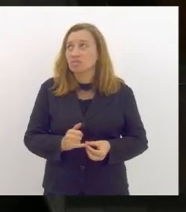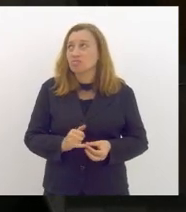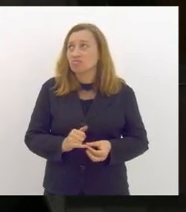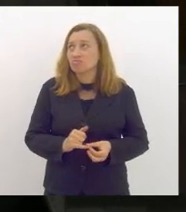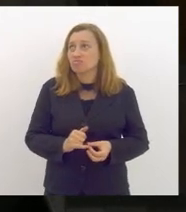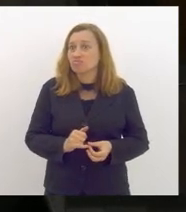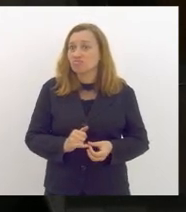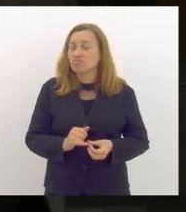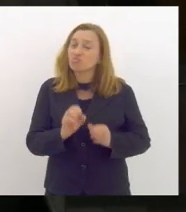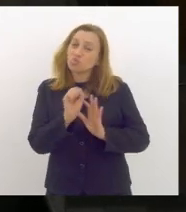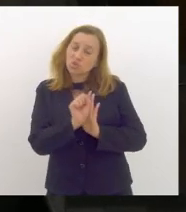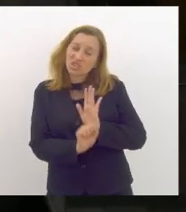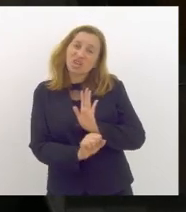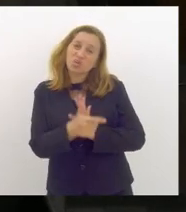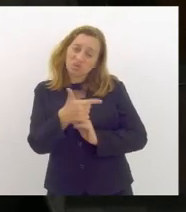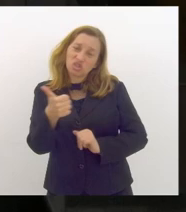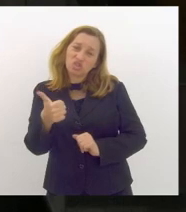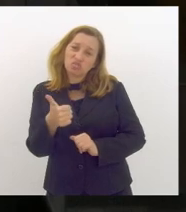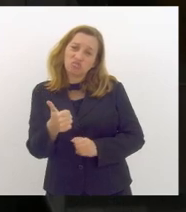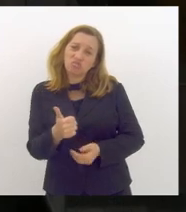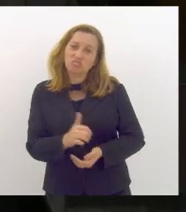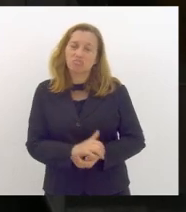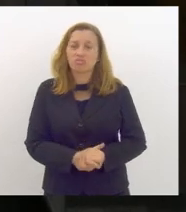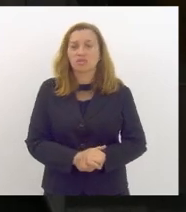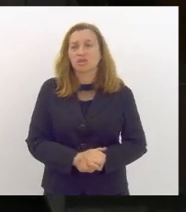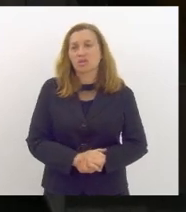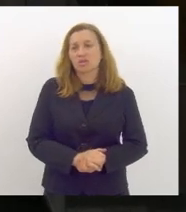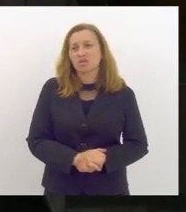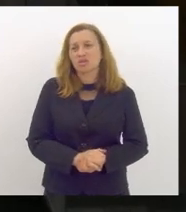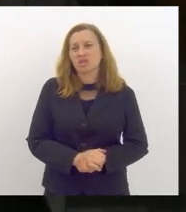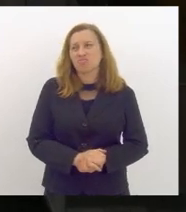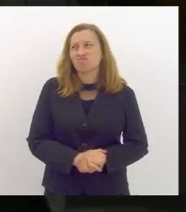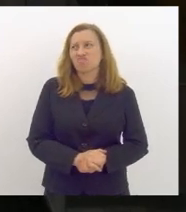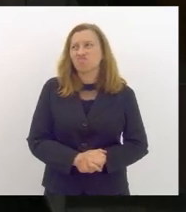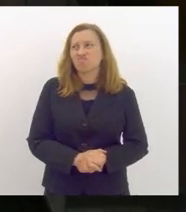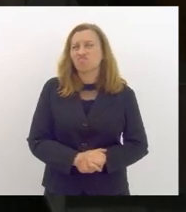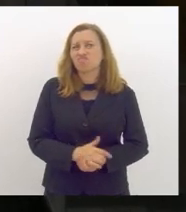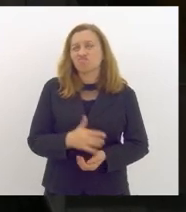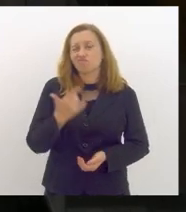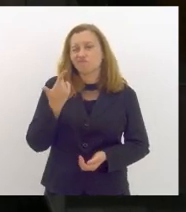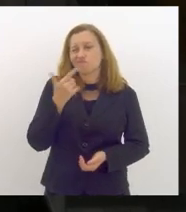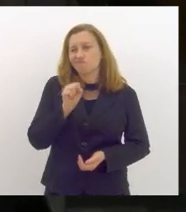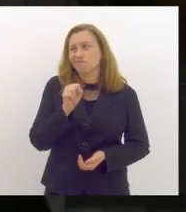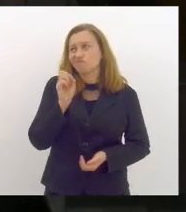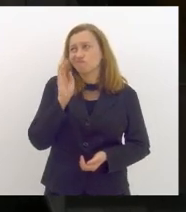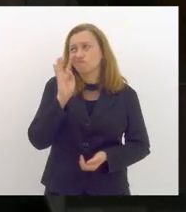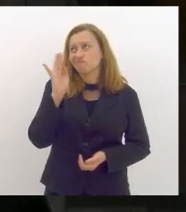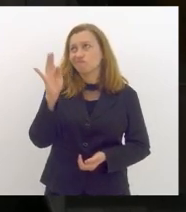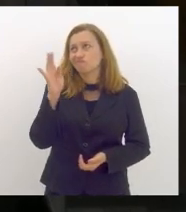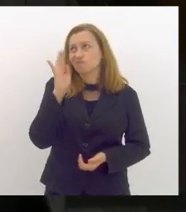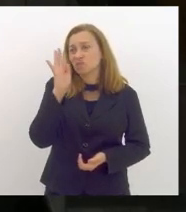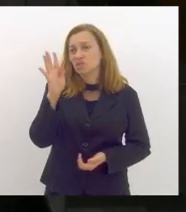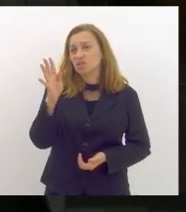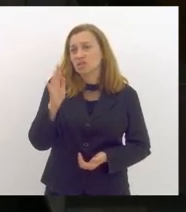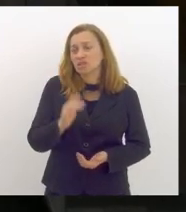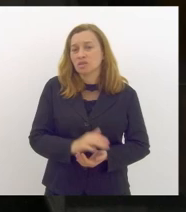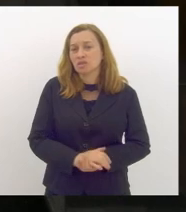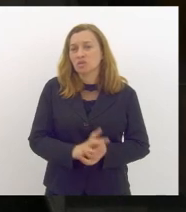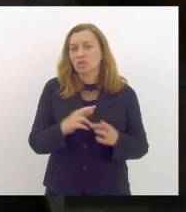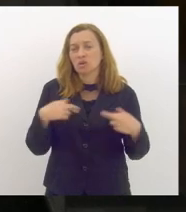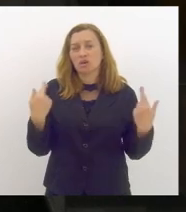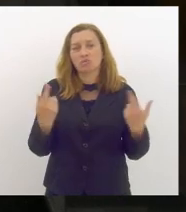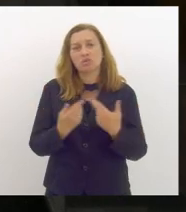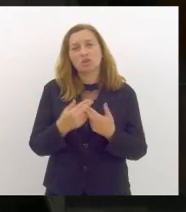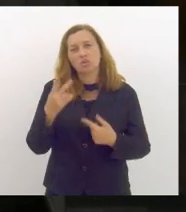no século 21 e eu não consigo me imaginar fazendo uma